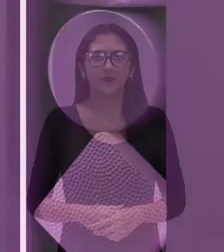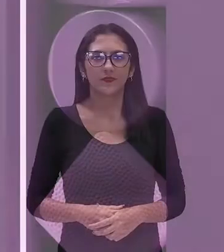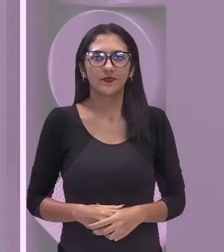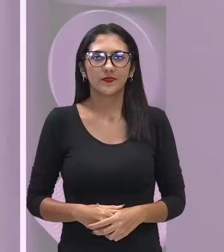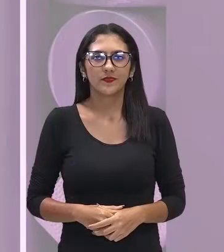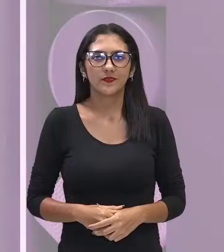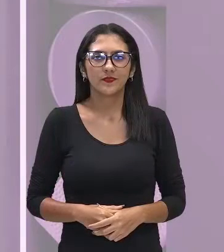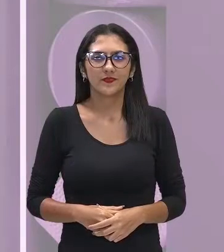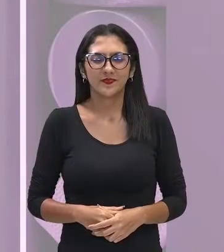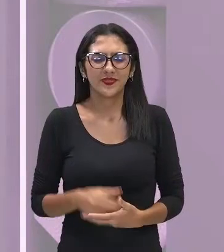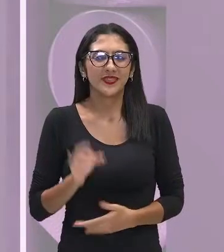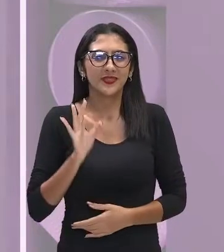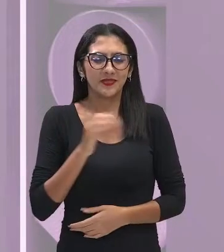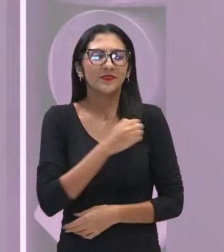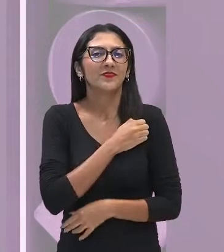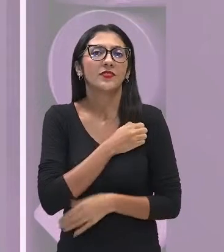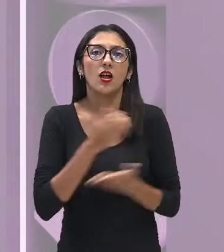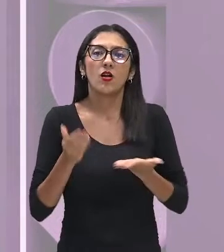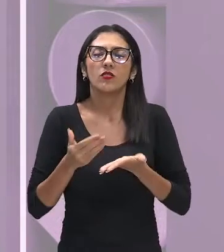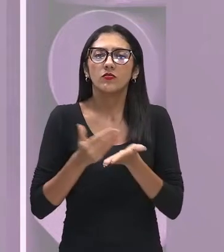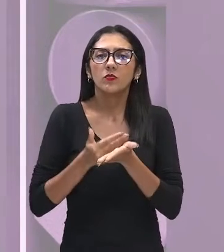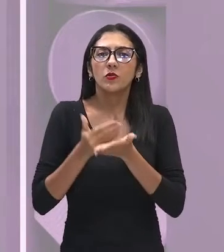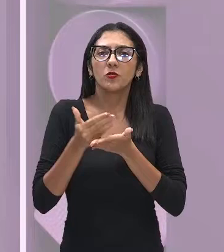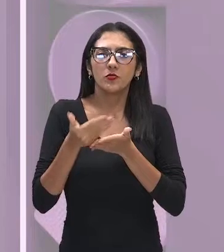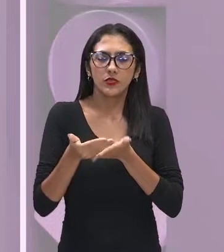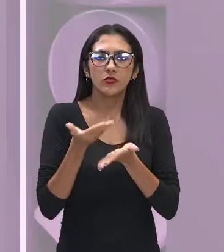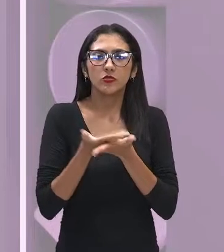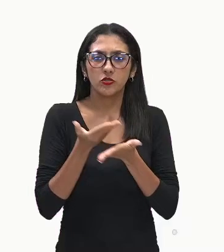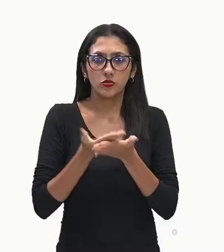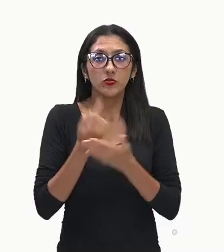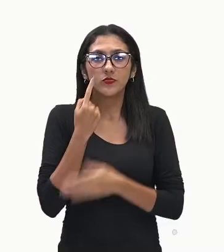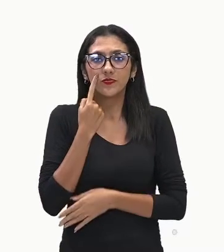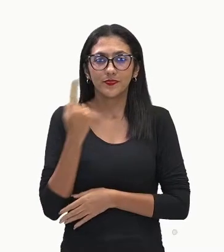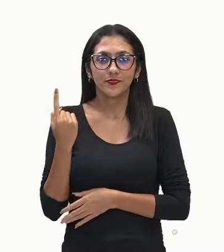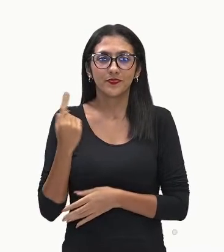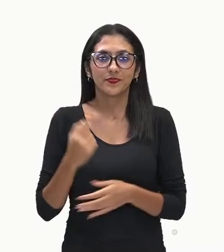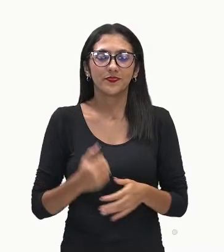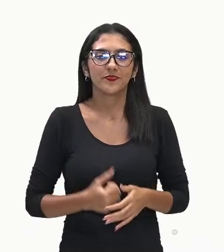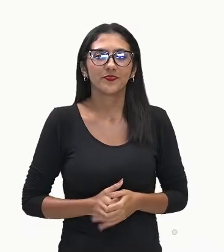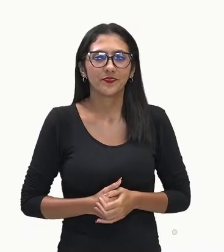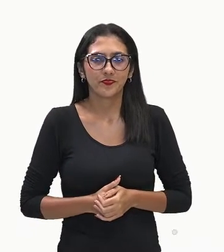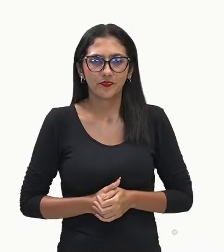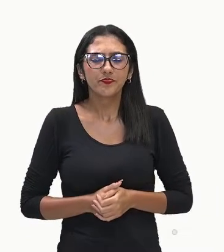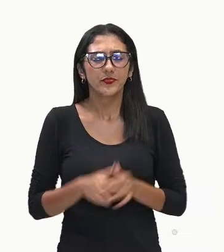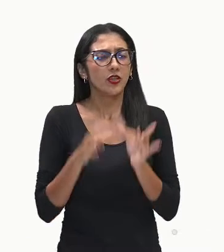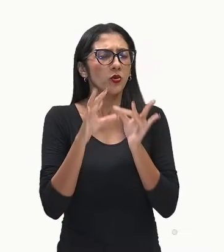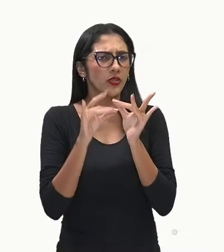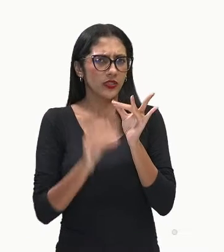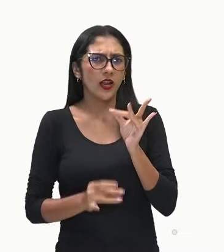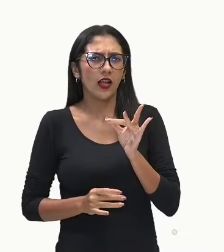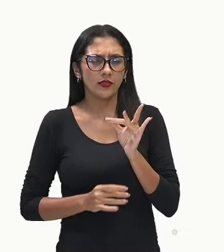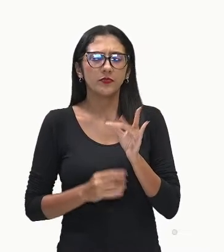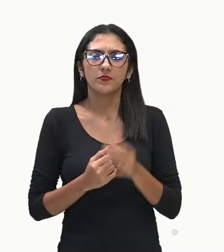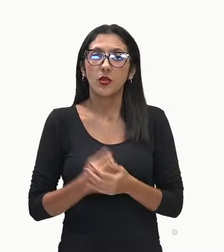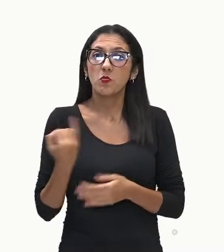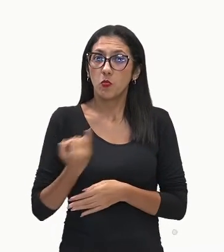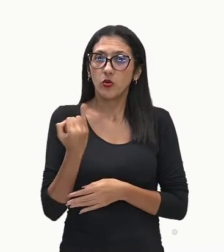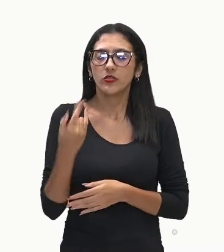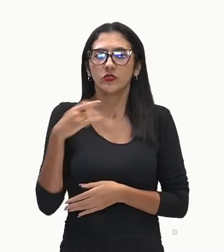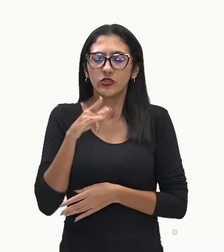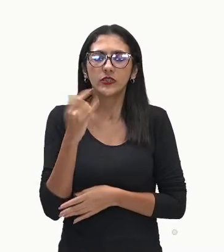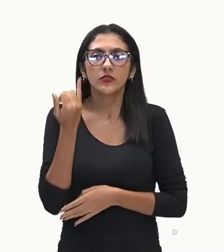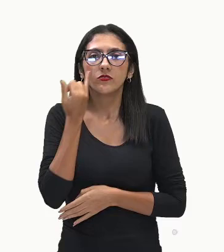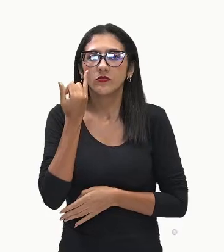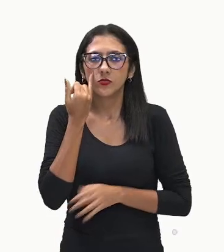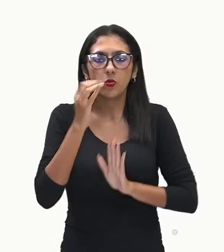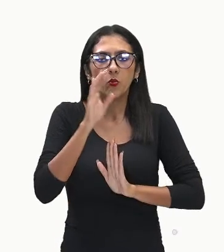Muito bem, então vamos dar início à nossa oitava aula. Me acompanhe na tabela. Definição, né? Sempre é importante nós sabermos a definição